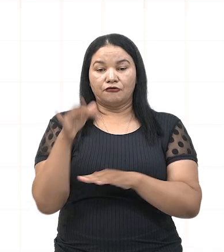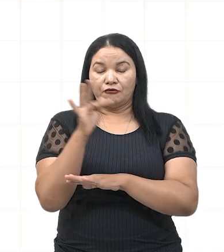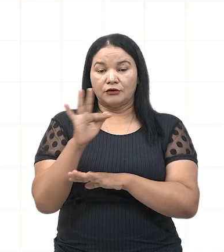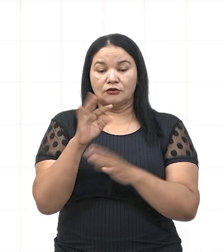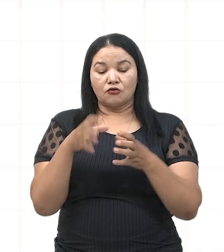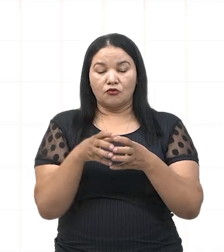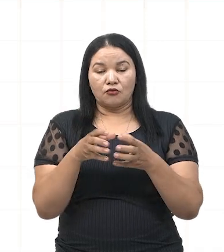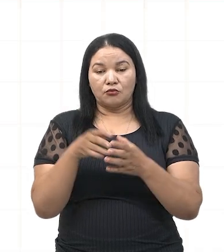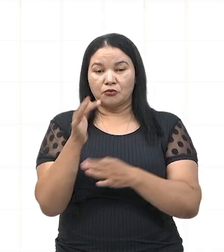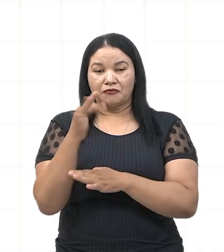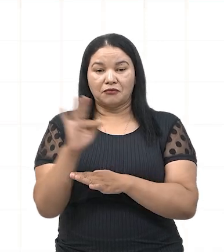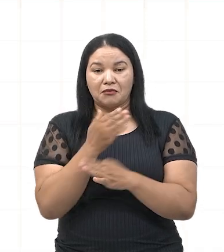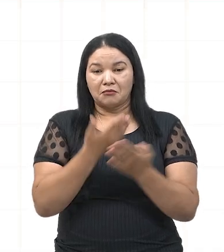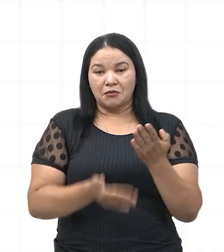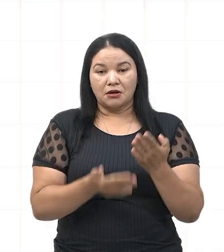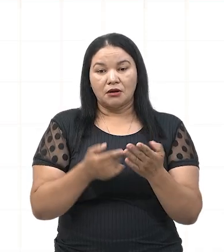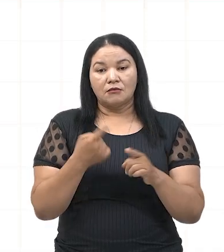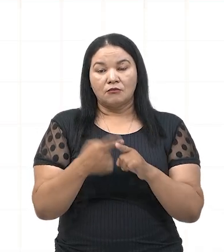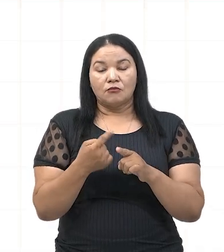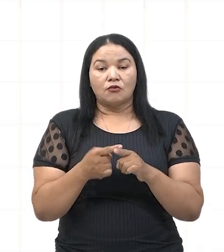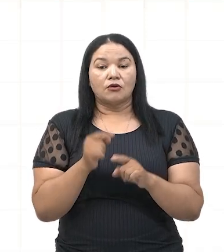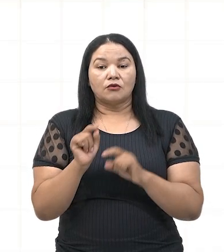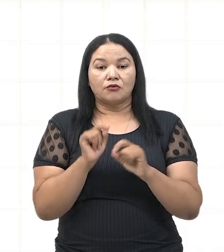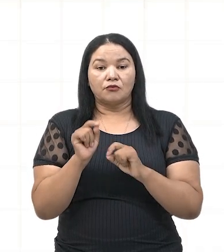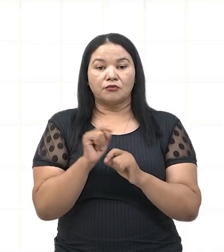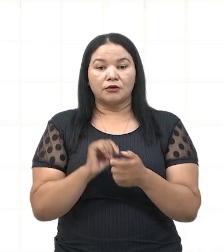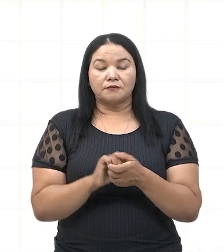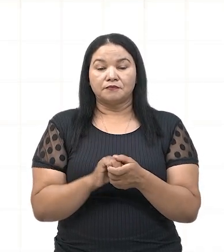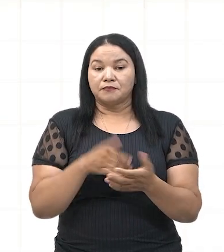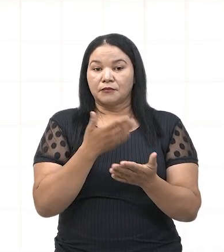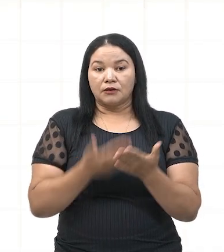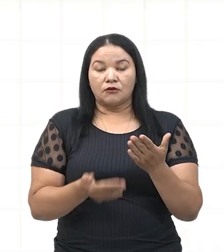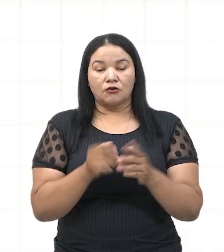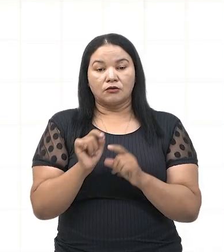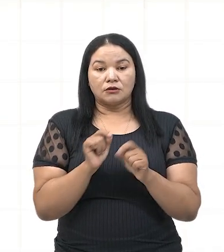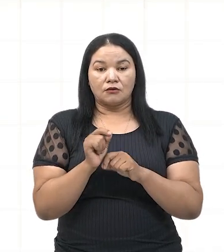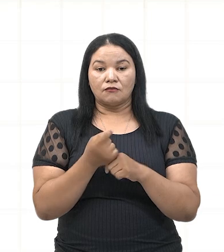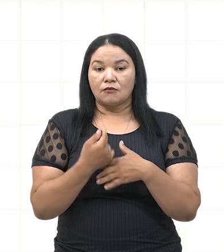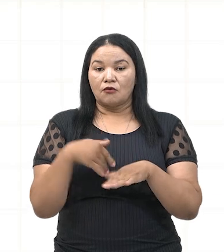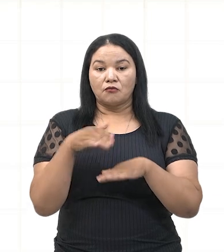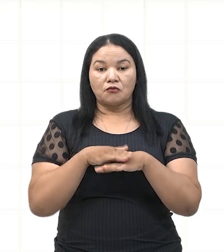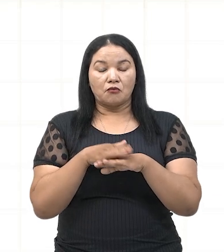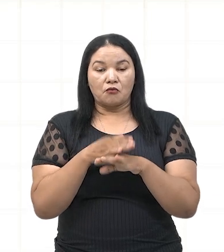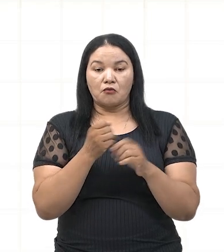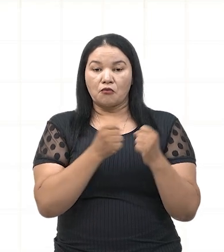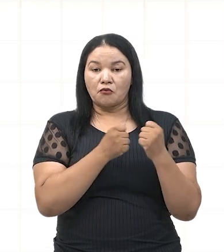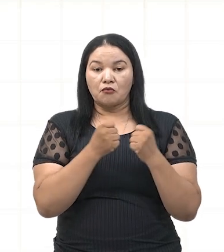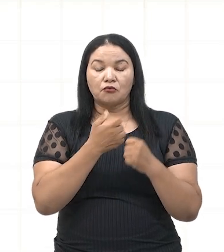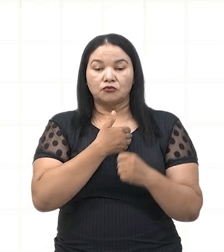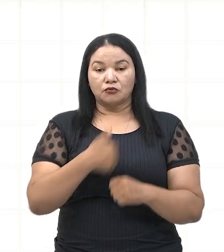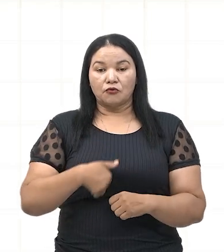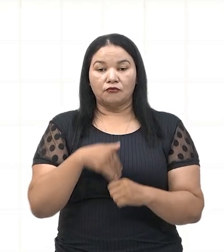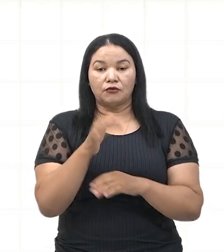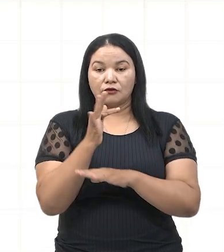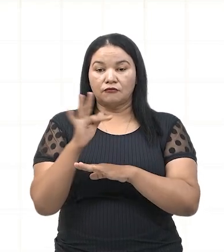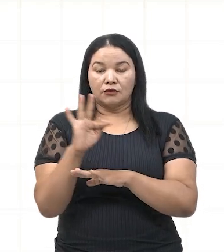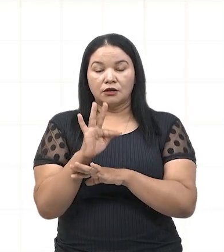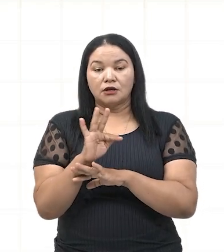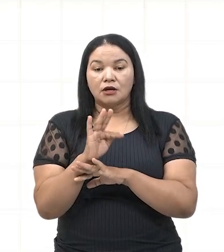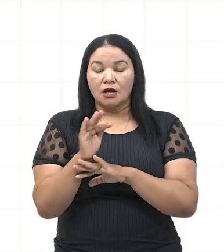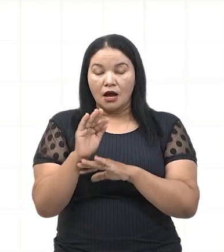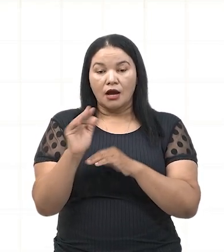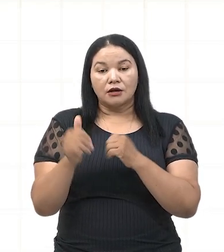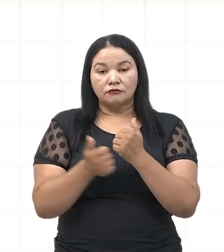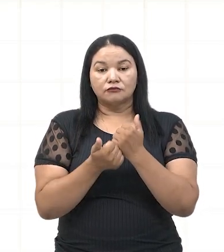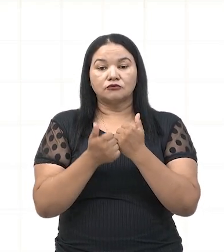federalistas. A revolta foi sufocada e a autoridade do governo federal foi